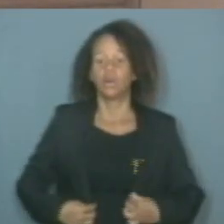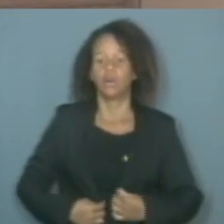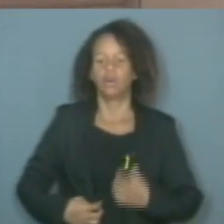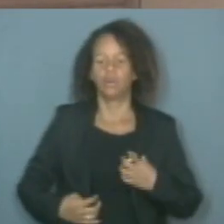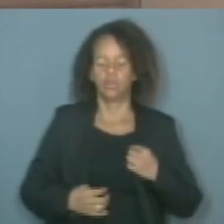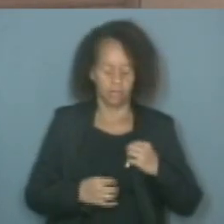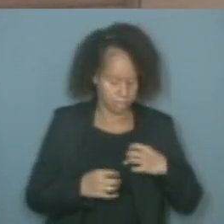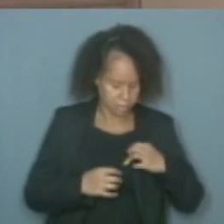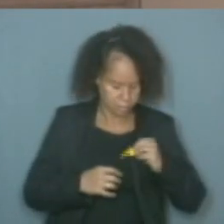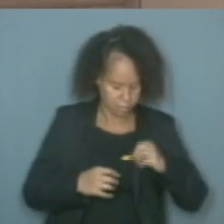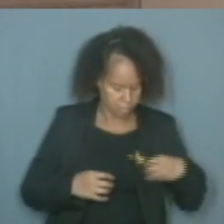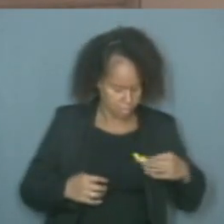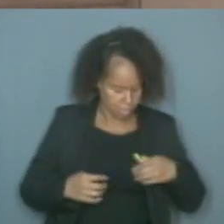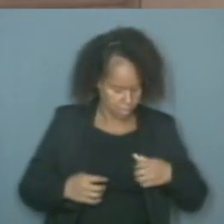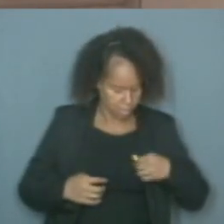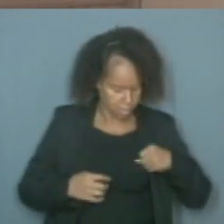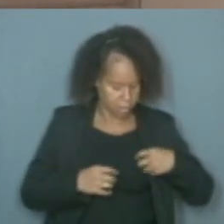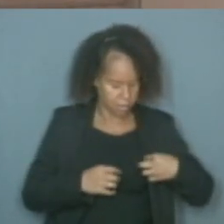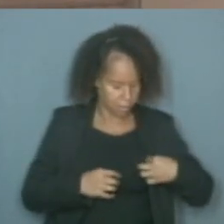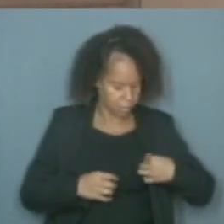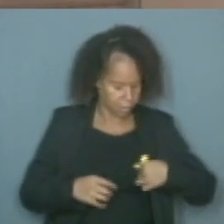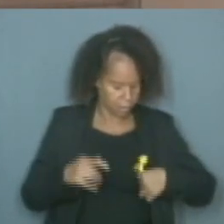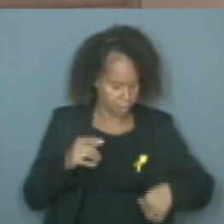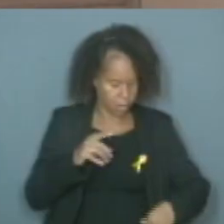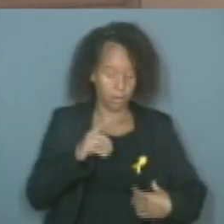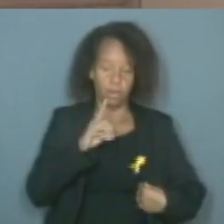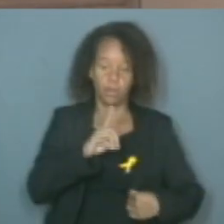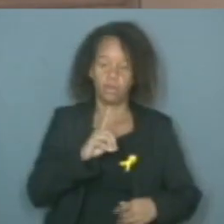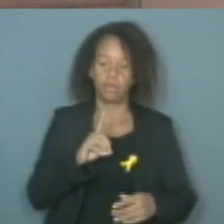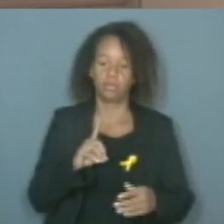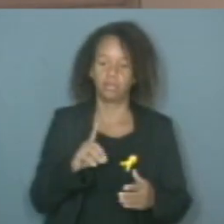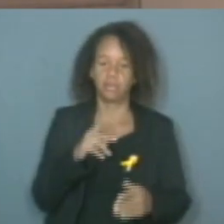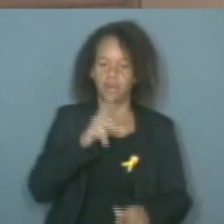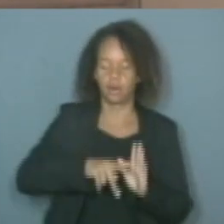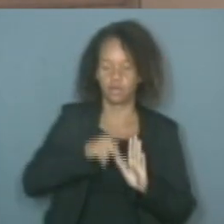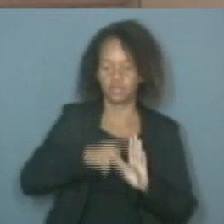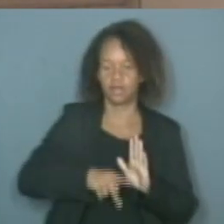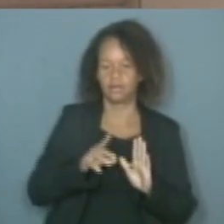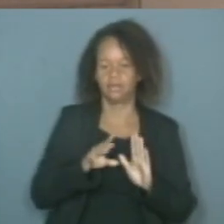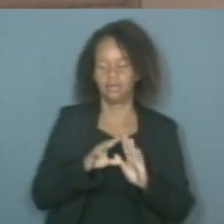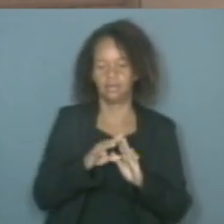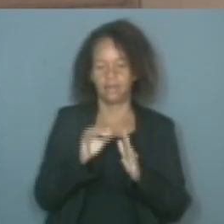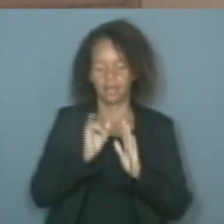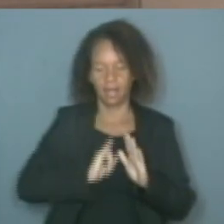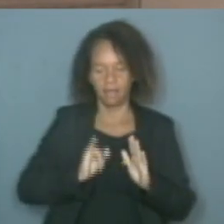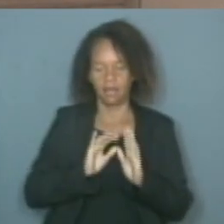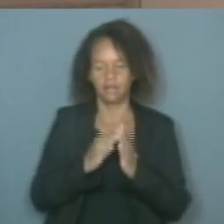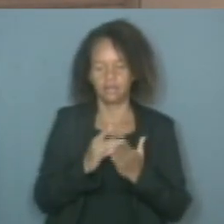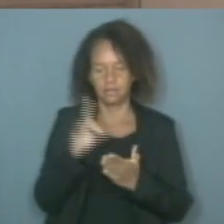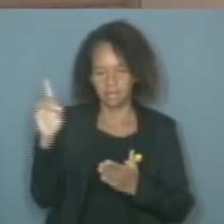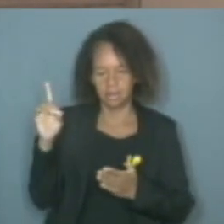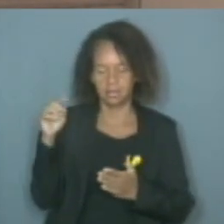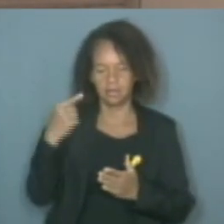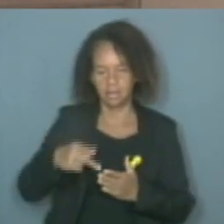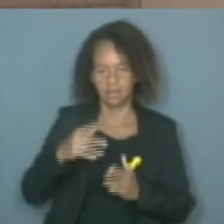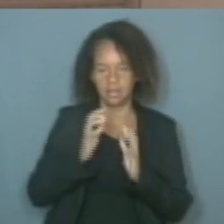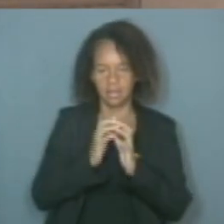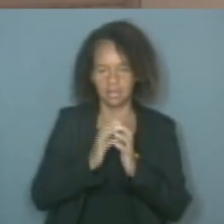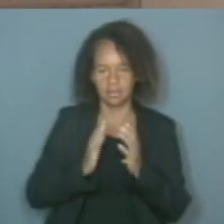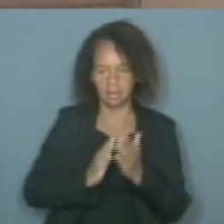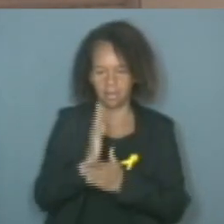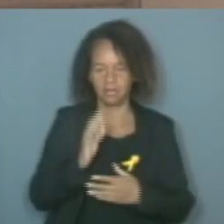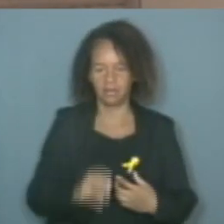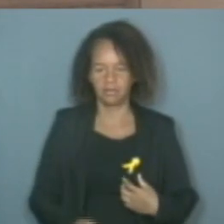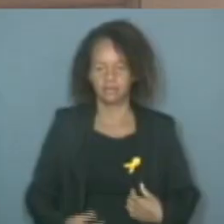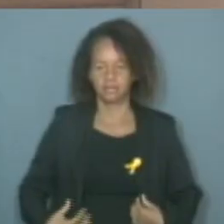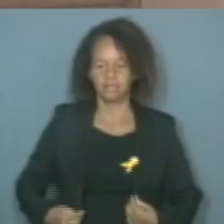para garantir intervalos religiosos nas escolas da cidade do Recife vai ser